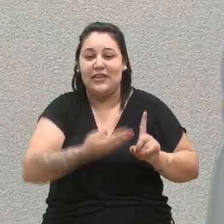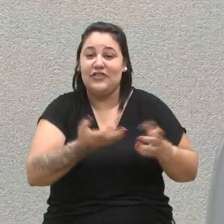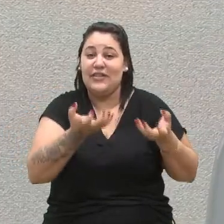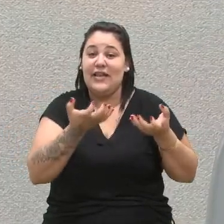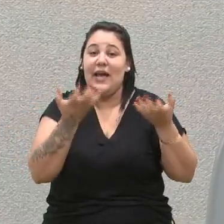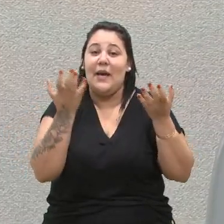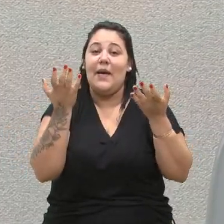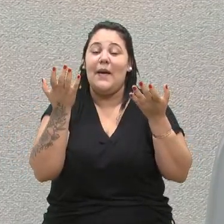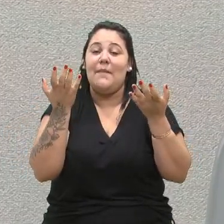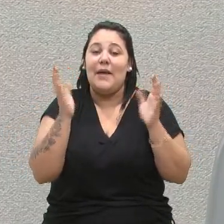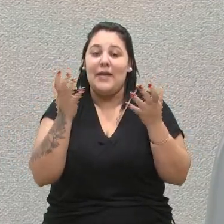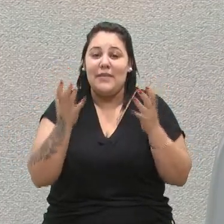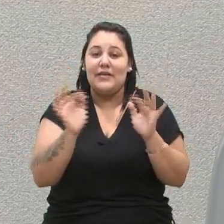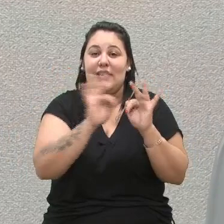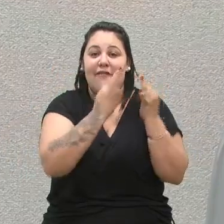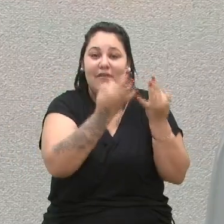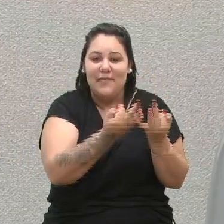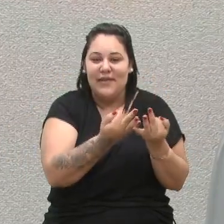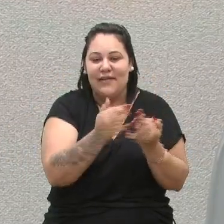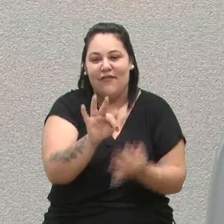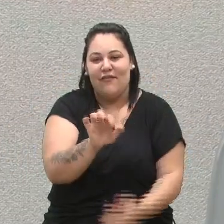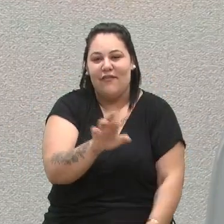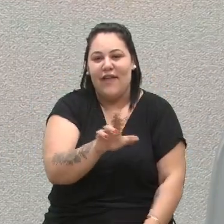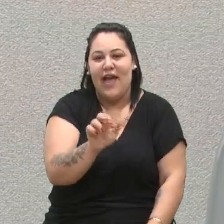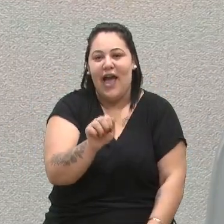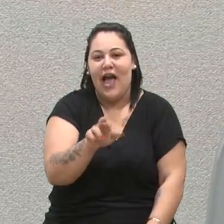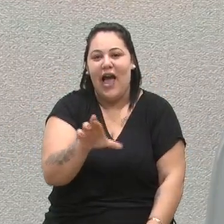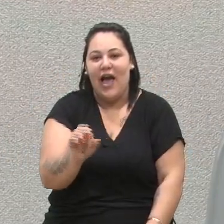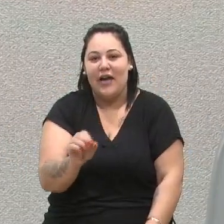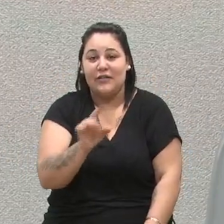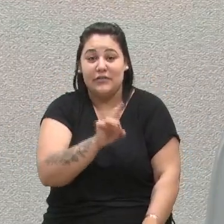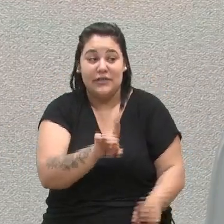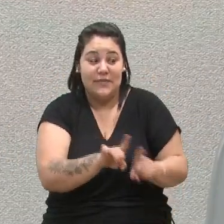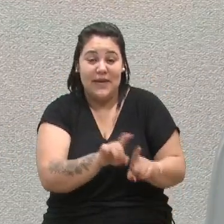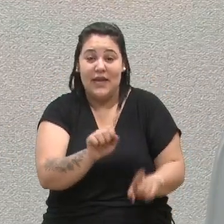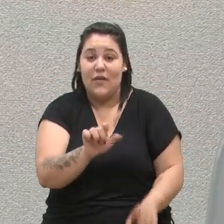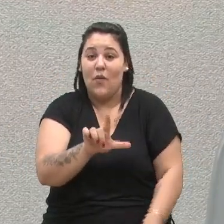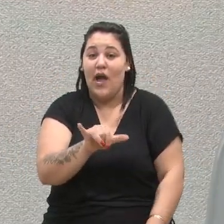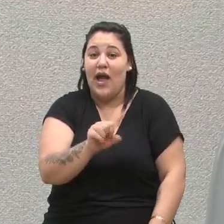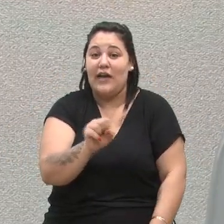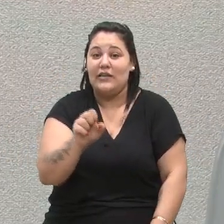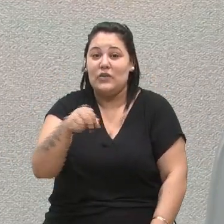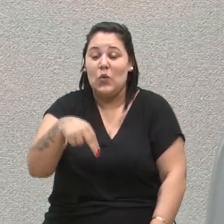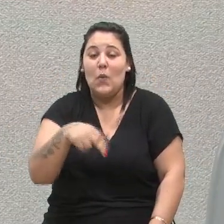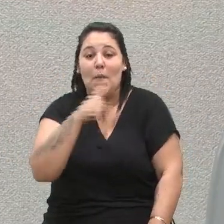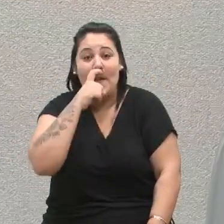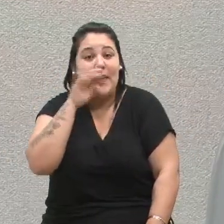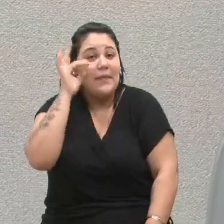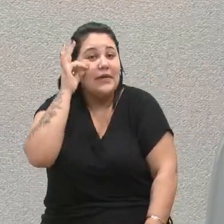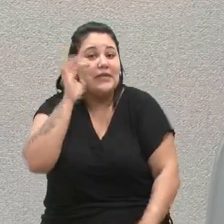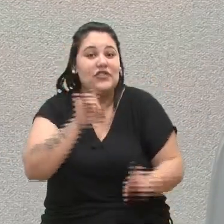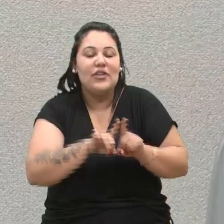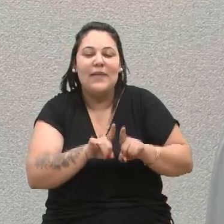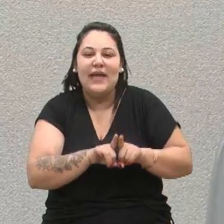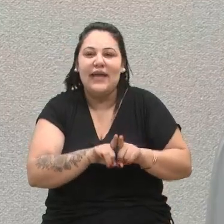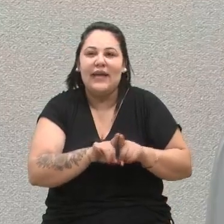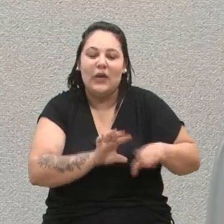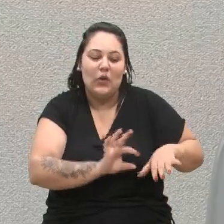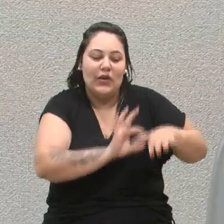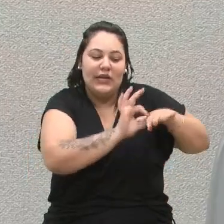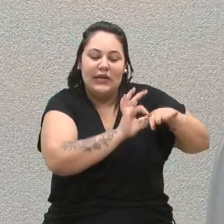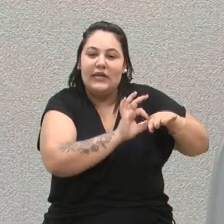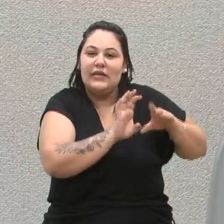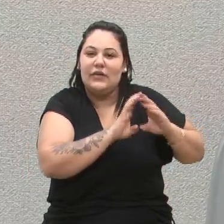família Ferraro, o querido amigo Alisson, seu pai que está aqui também presente, o nosso querido líder